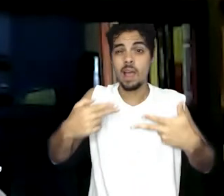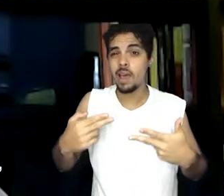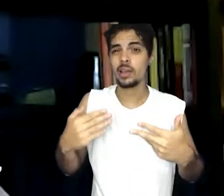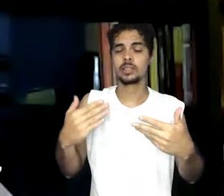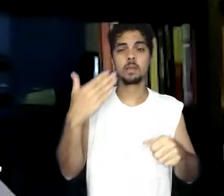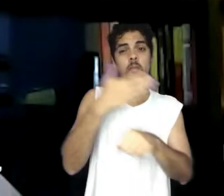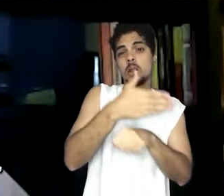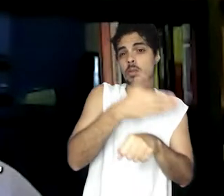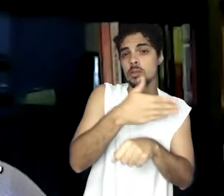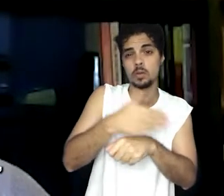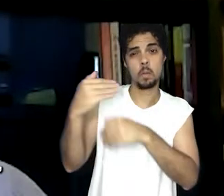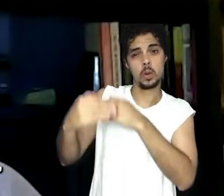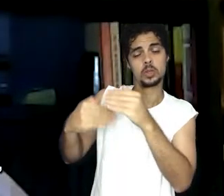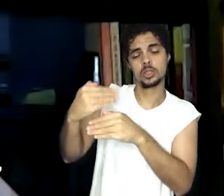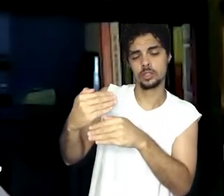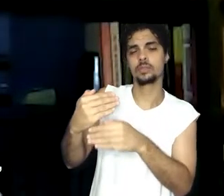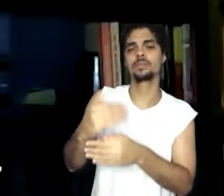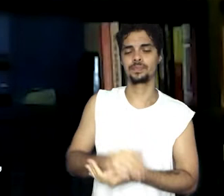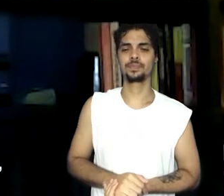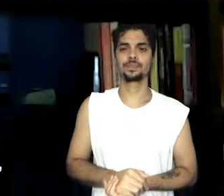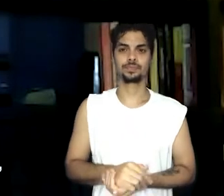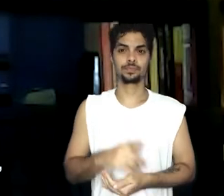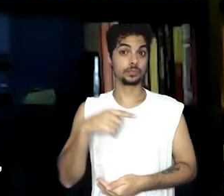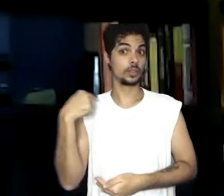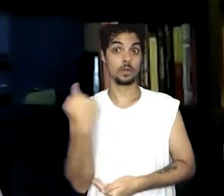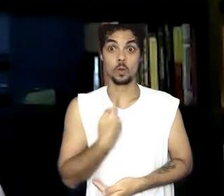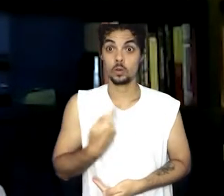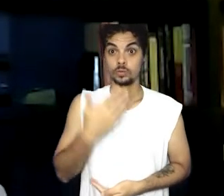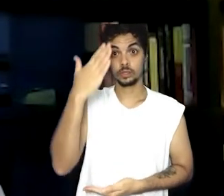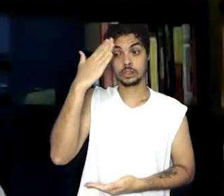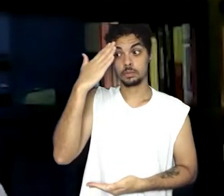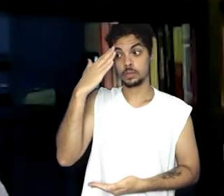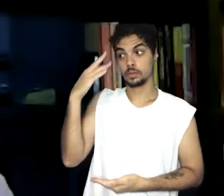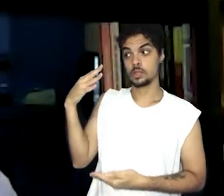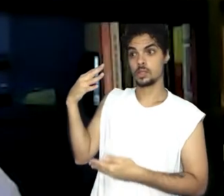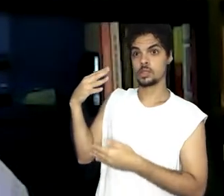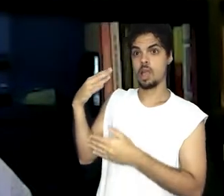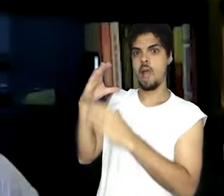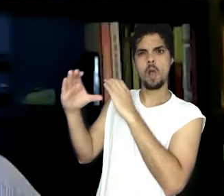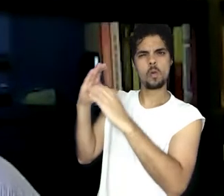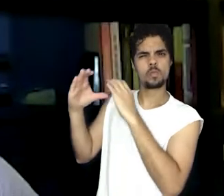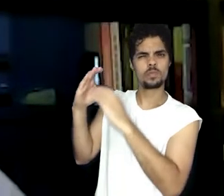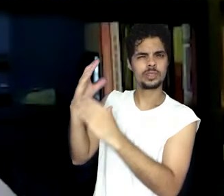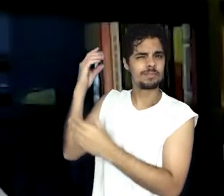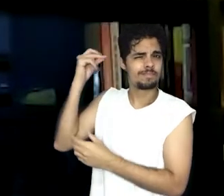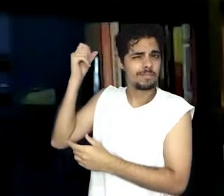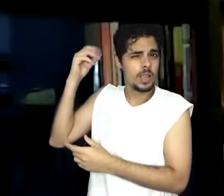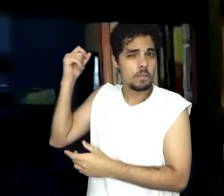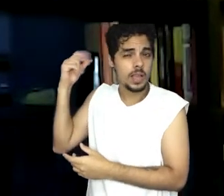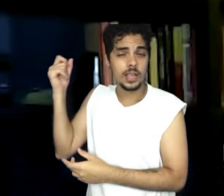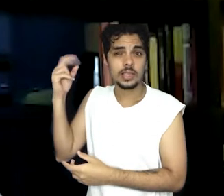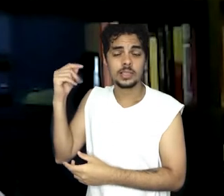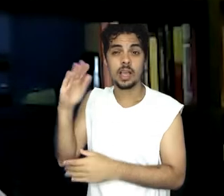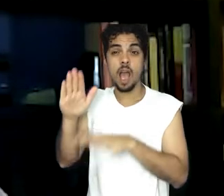aceitando o Sete de Setembro com o Marco importante nesse processo devemos lembrar que devido a lentidão dos meios de